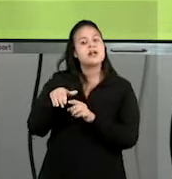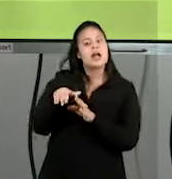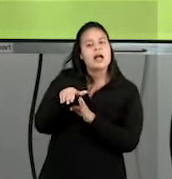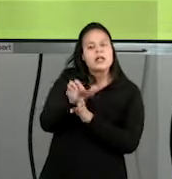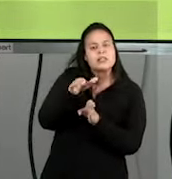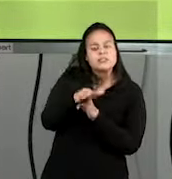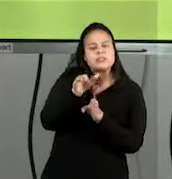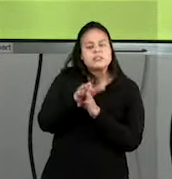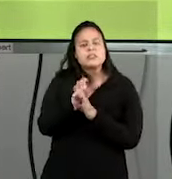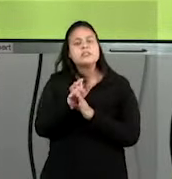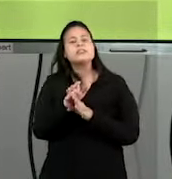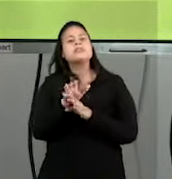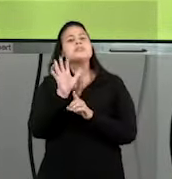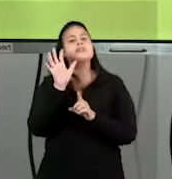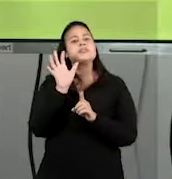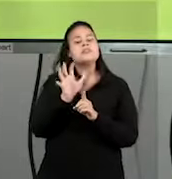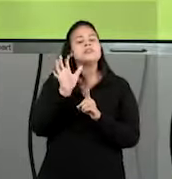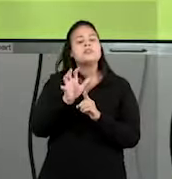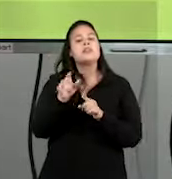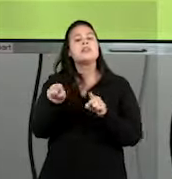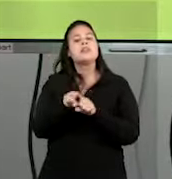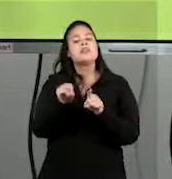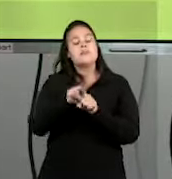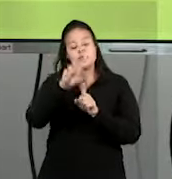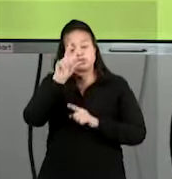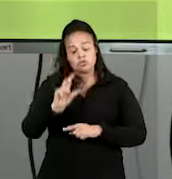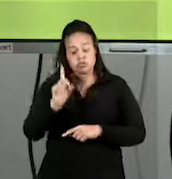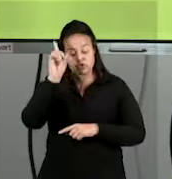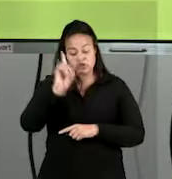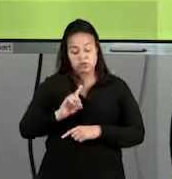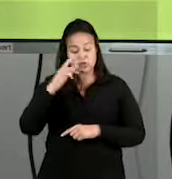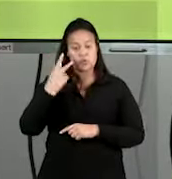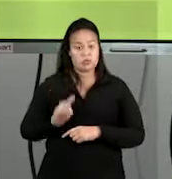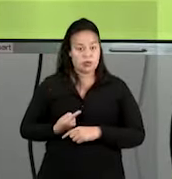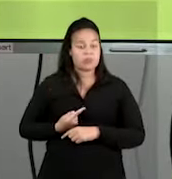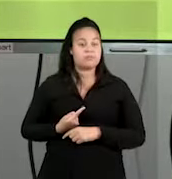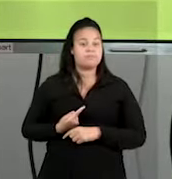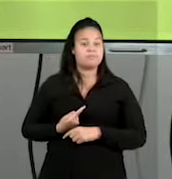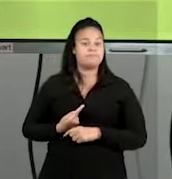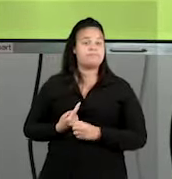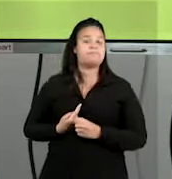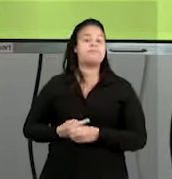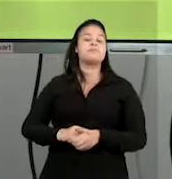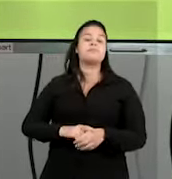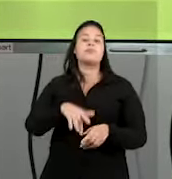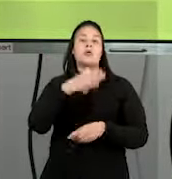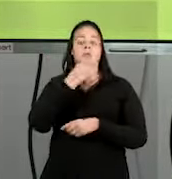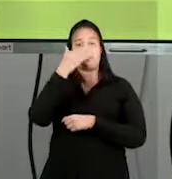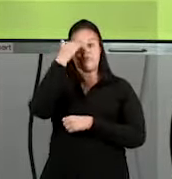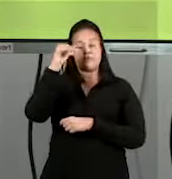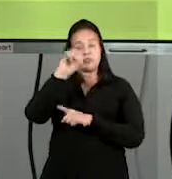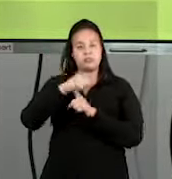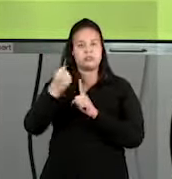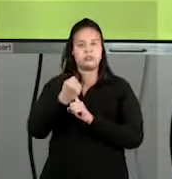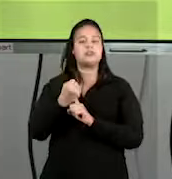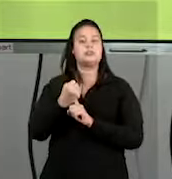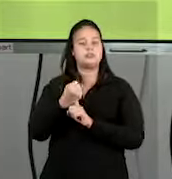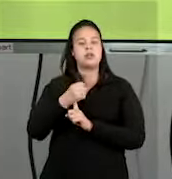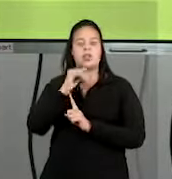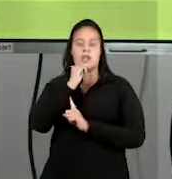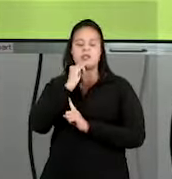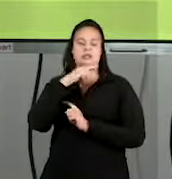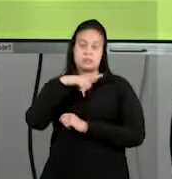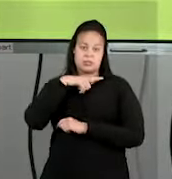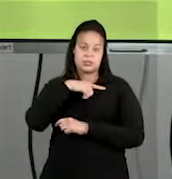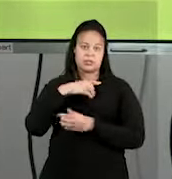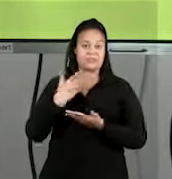dos direitos humanos. Um grande exemplo disso é Martin Luther King. Bom, pessoal, na nossa aula